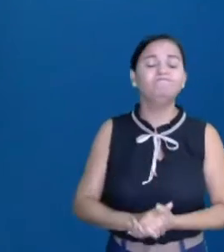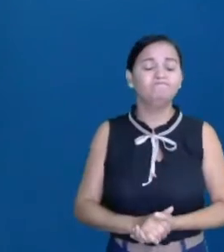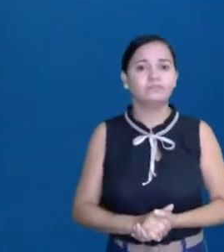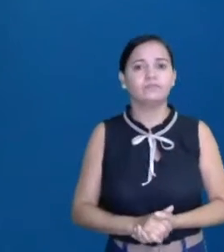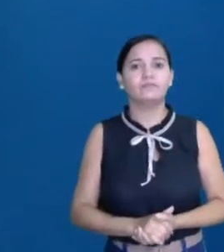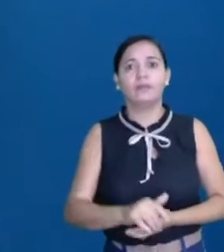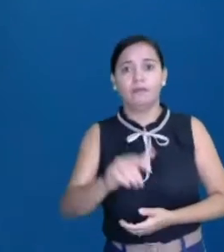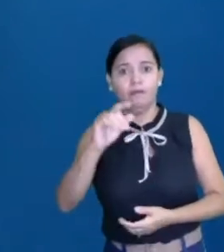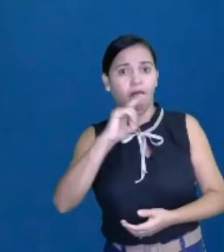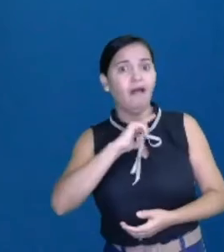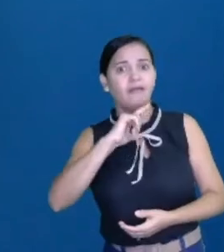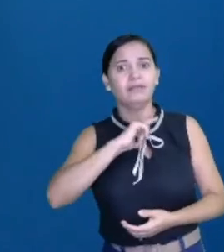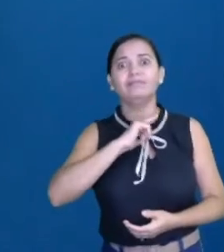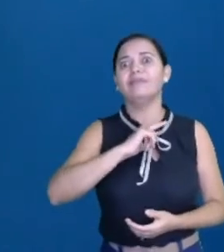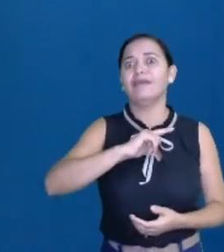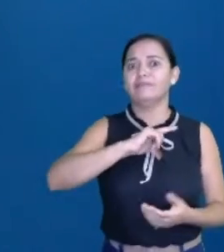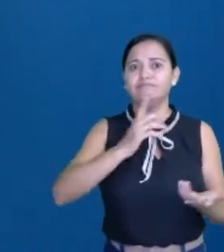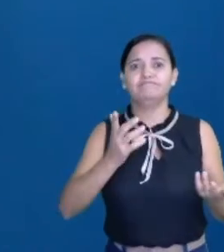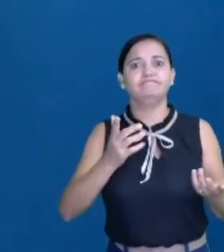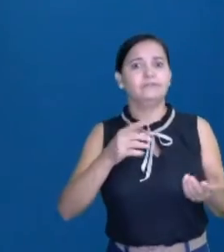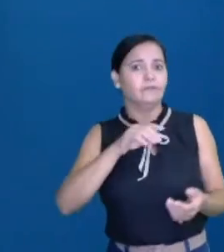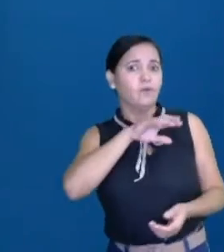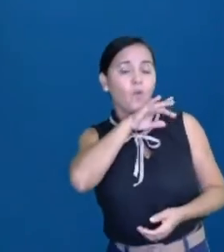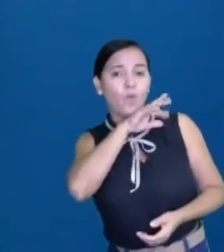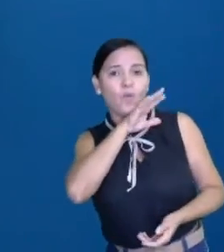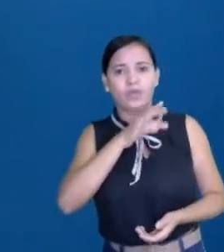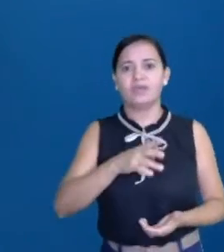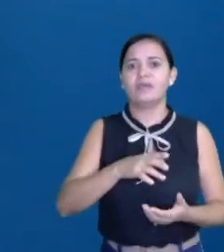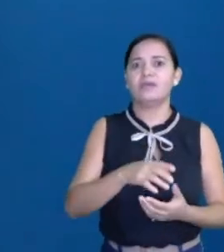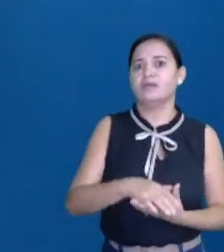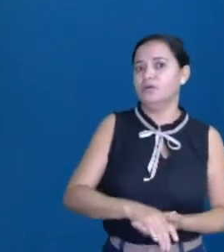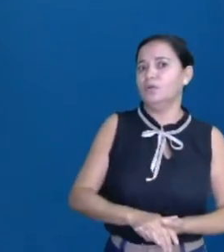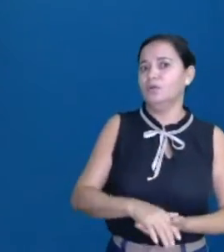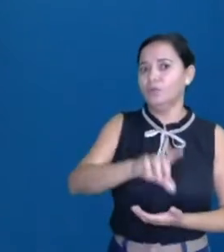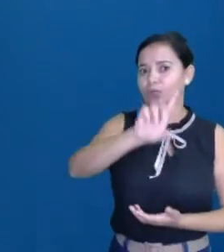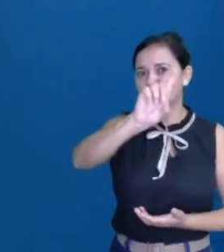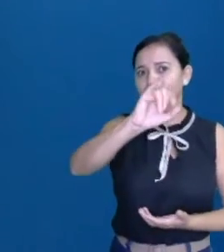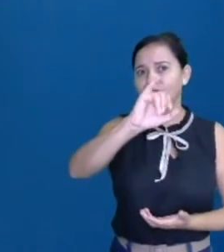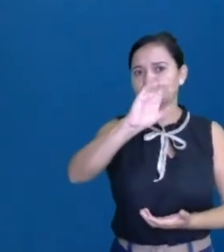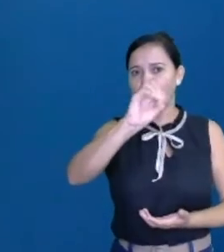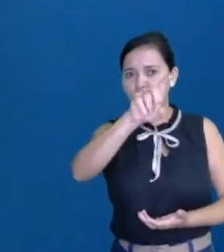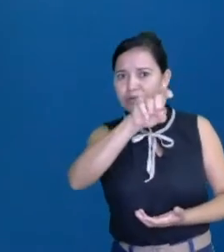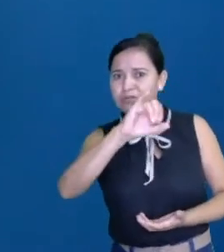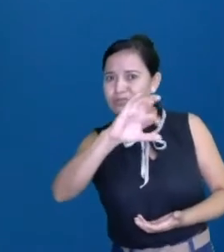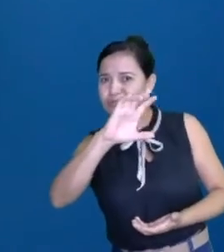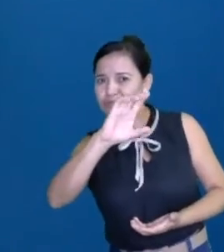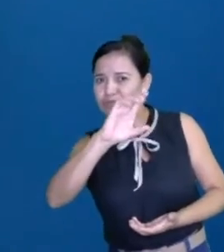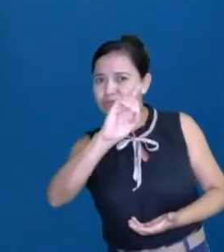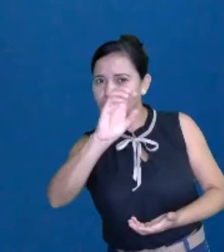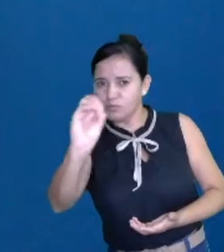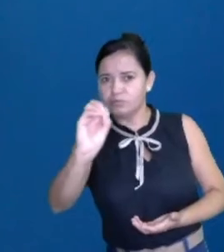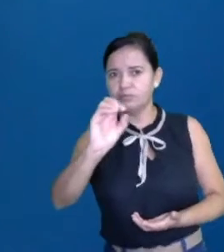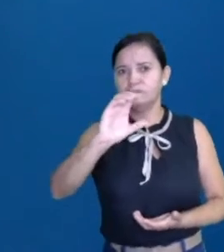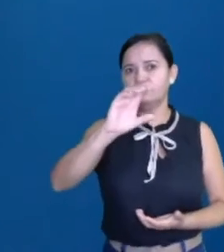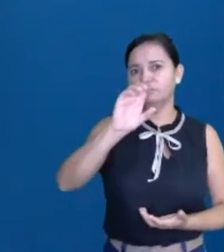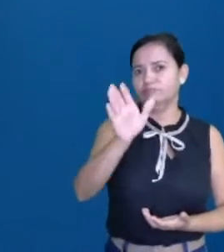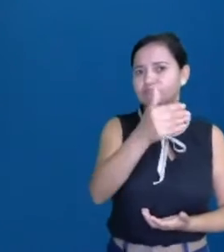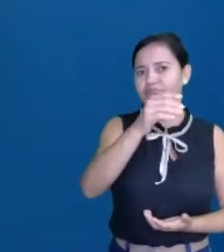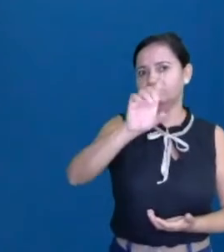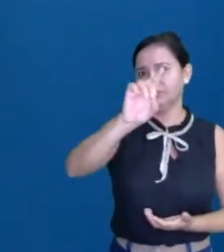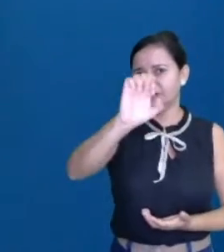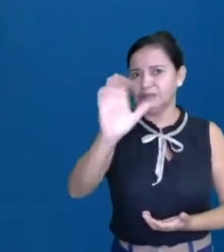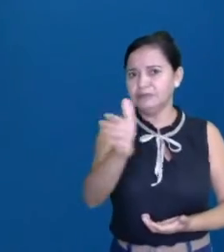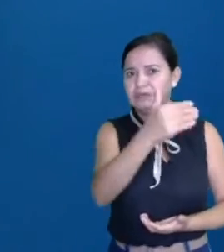seria o dióxido de carbono, tá? Então, vê como isso é importante você começar a entender essa ação humana,